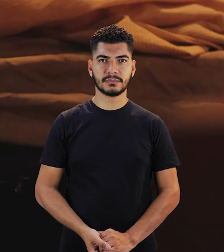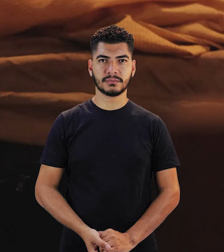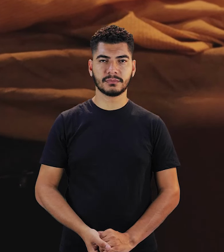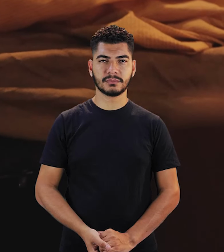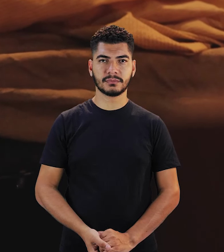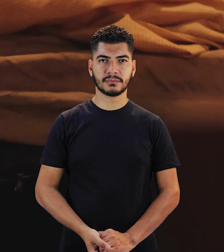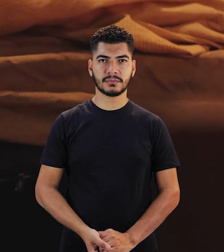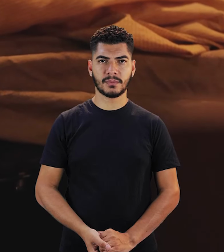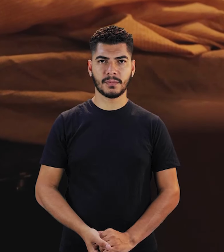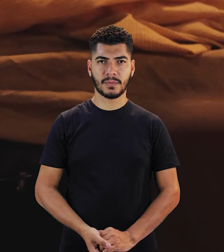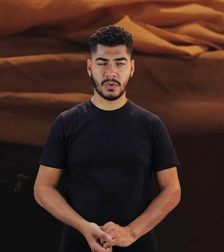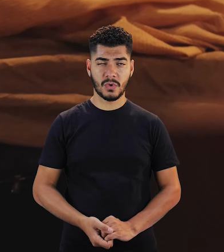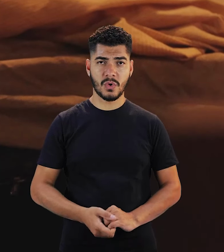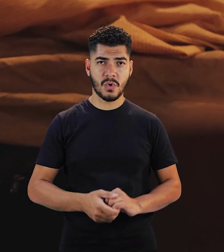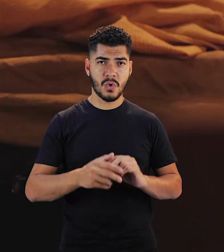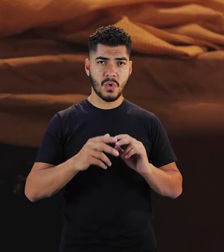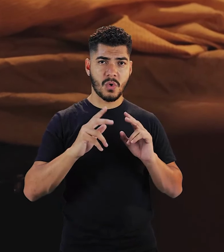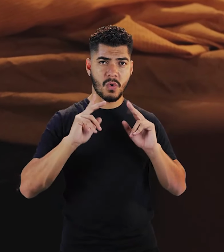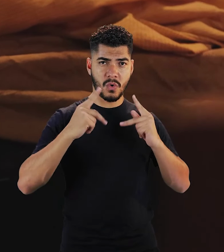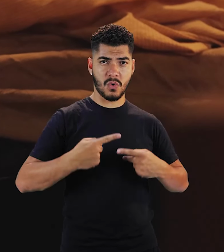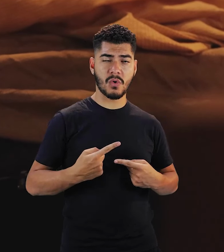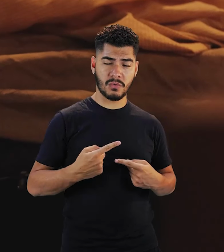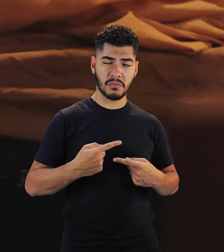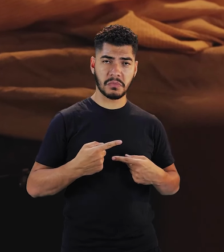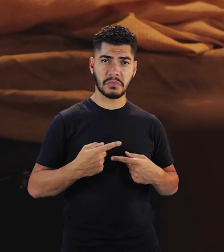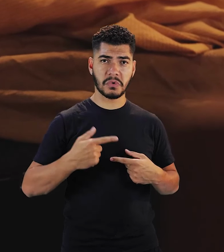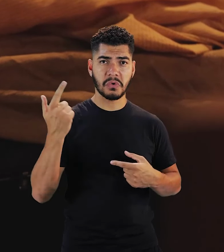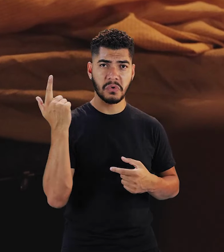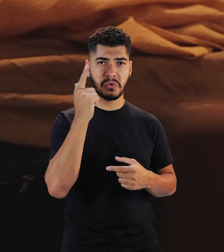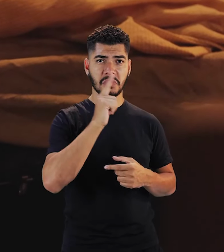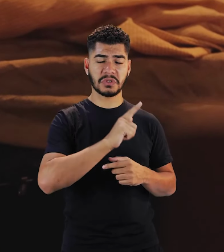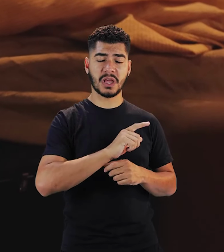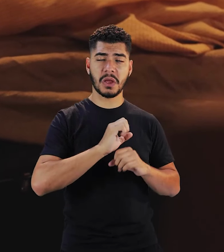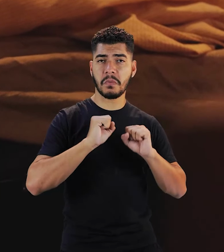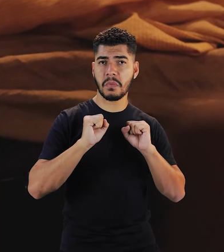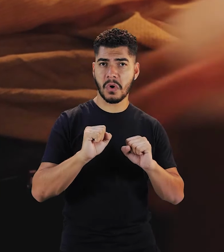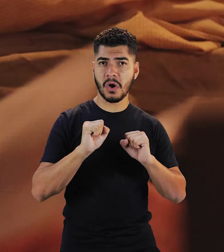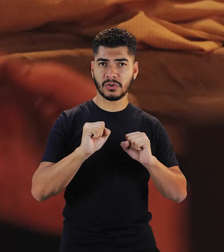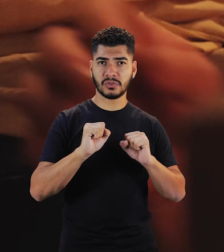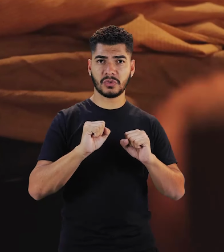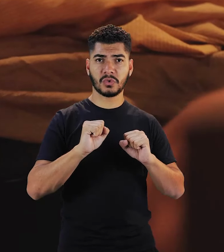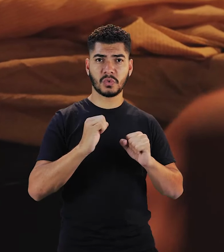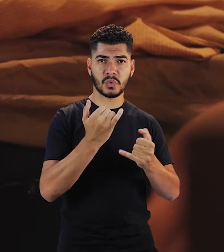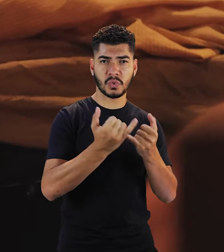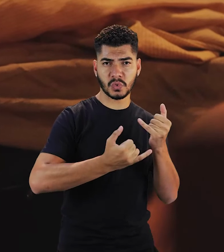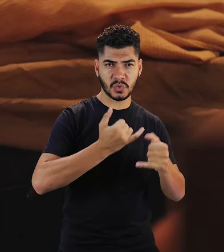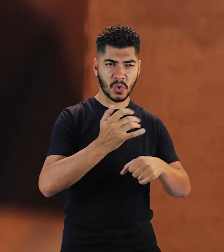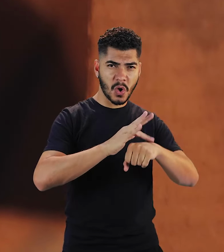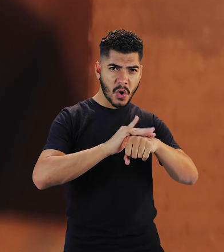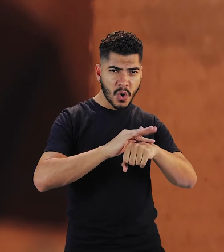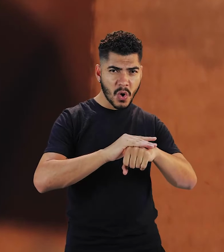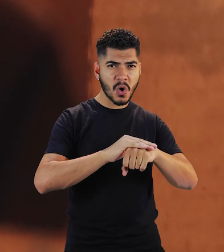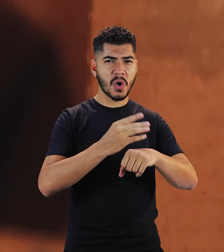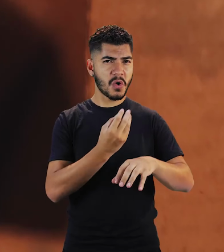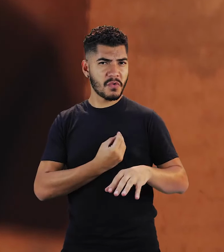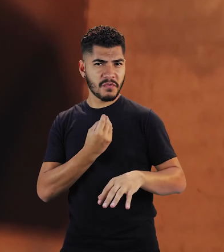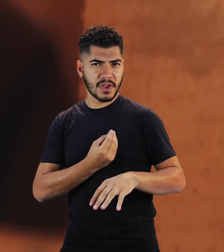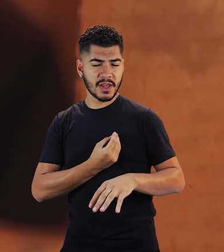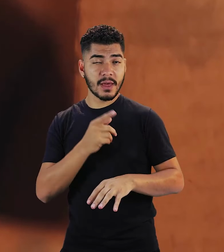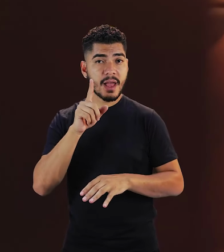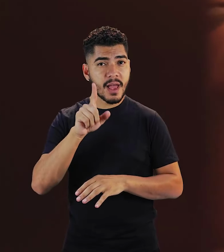Tudo o que o homem podia ganhar no jogo da peste e da vida era o conhecimento e a